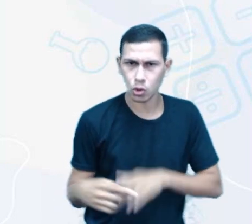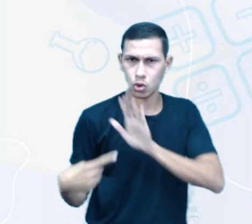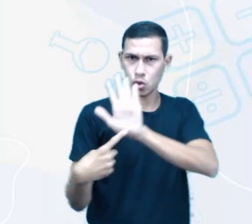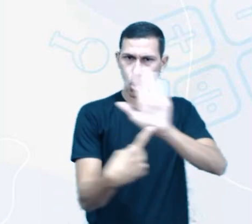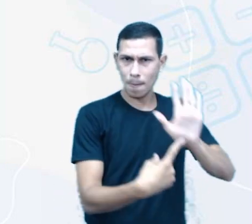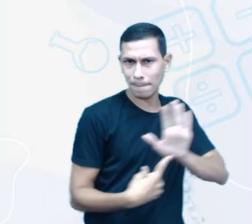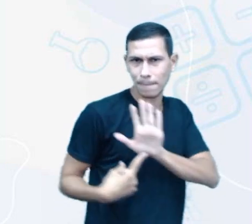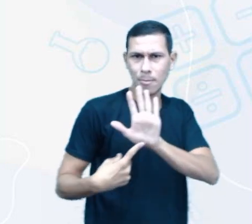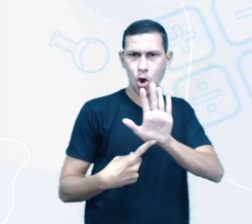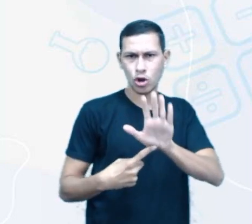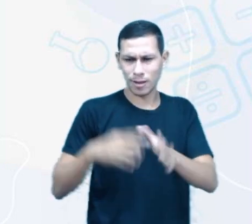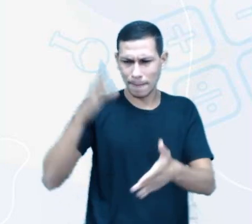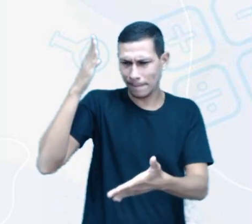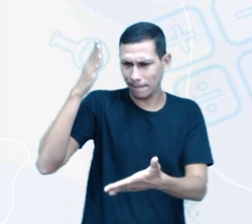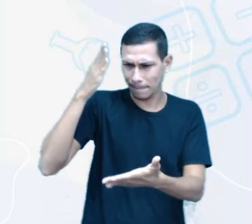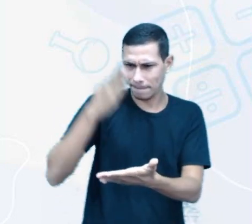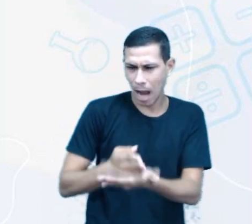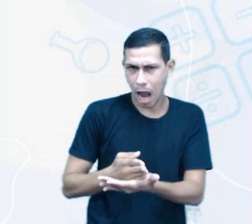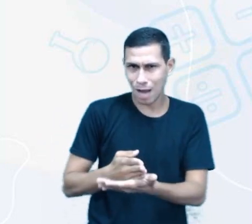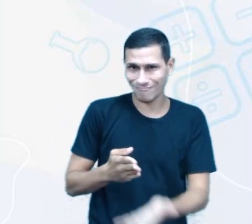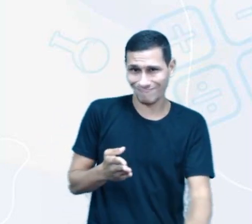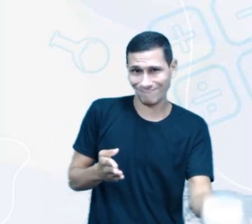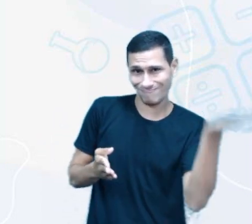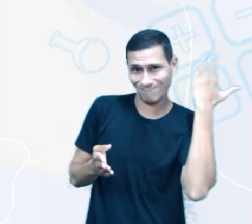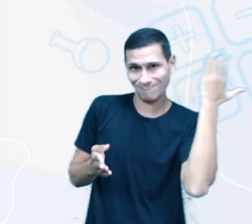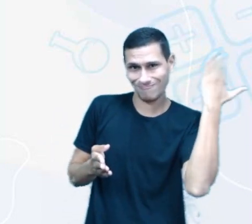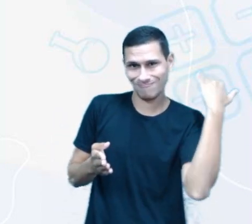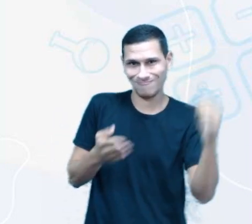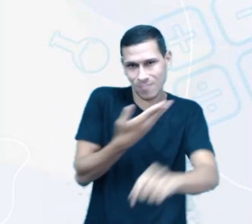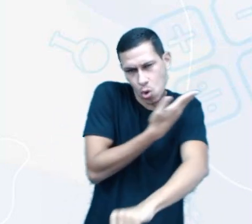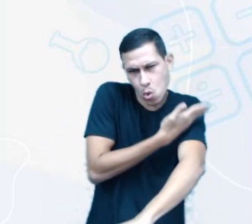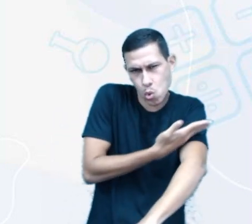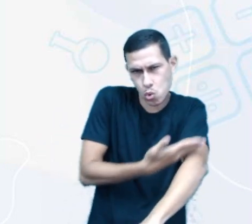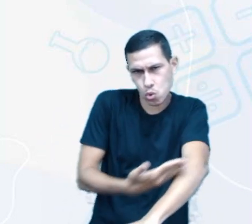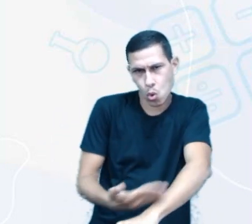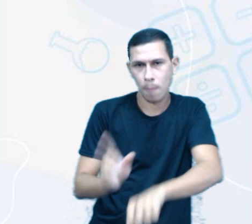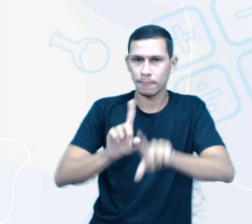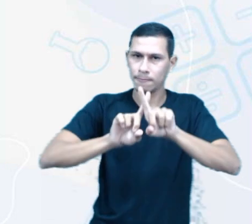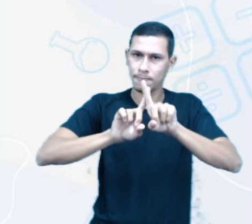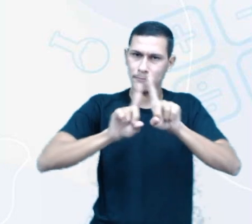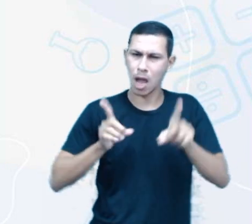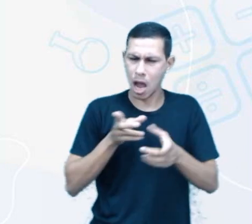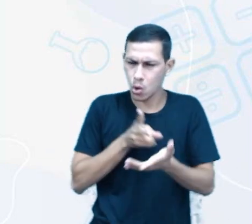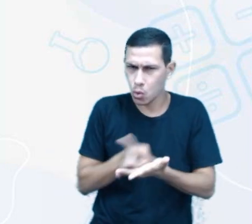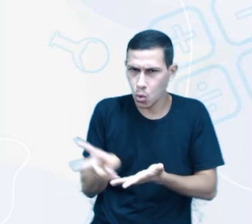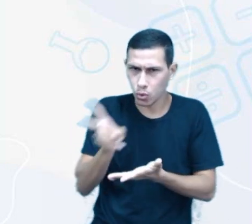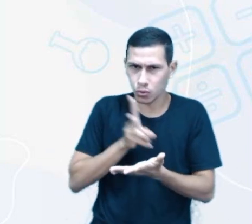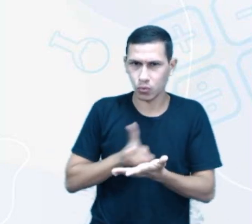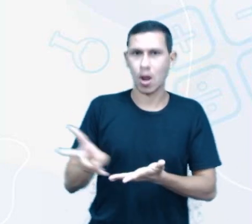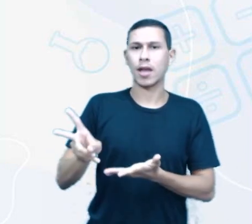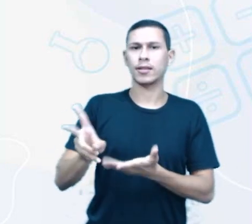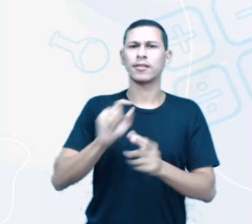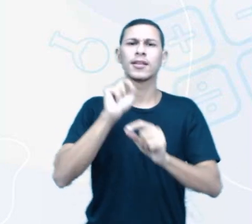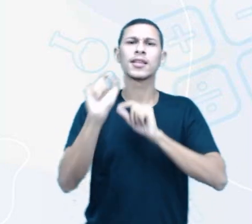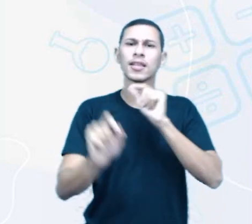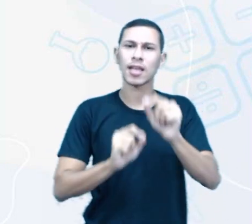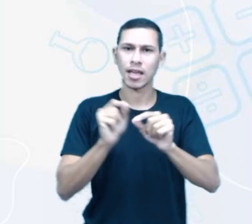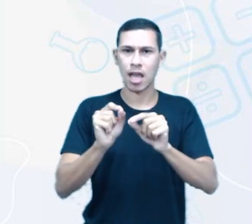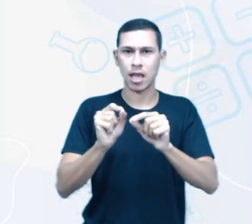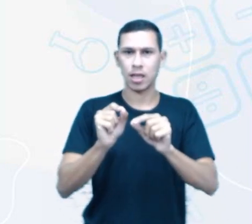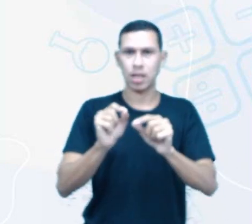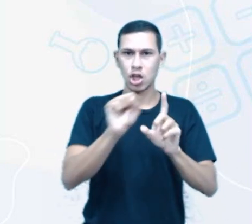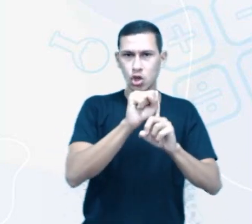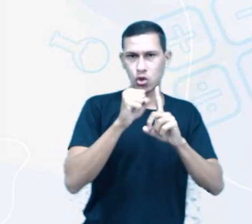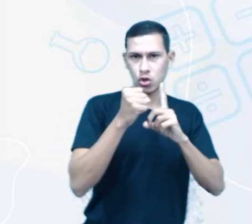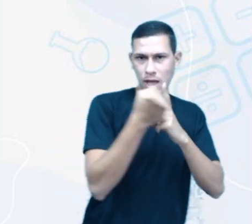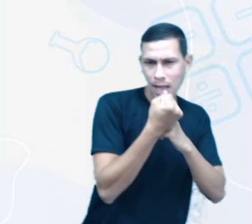uma ruptura com antigas tradições, né? Mas traz uma continuidade, a continuidade da desigualdade